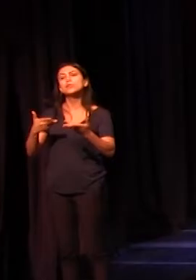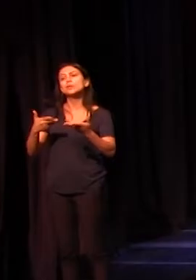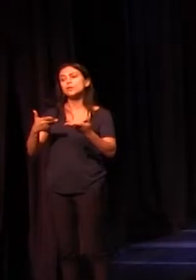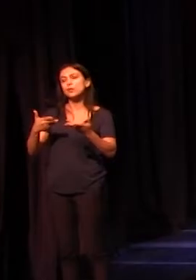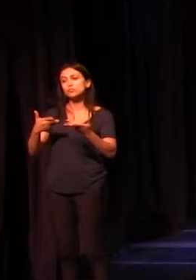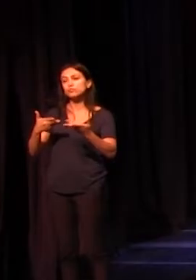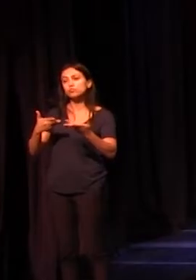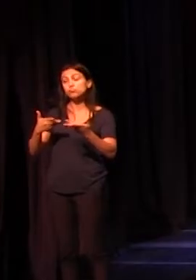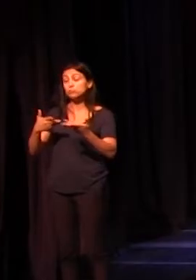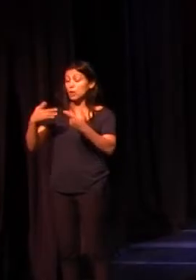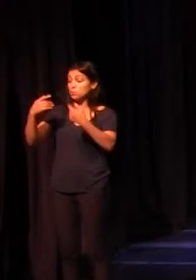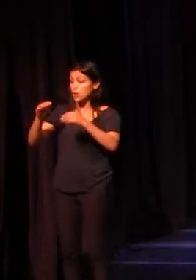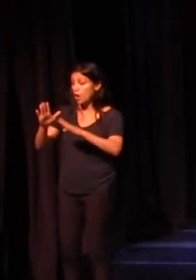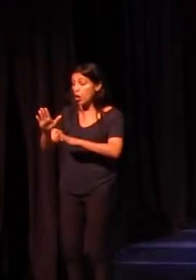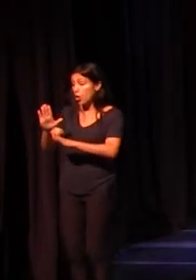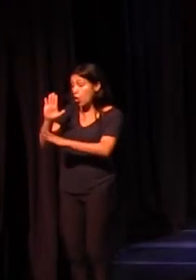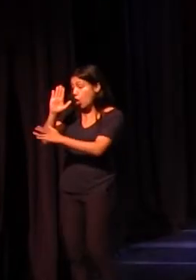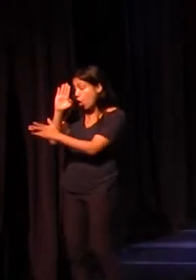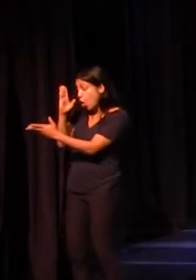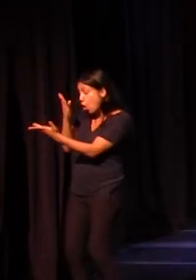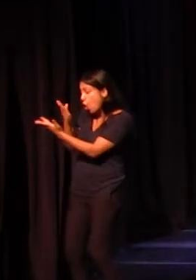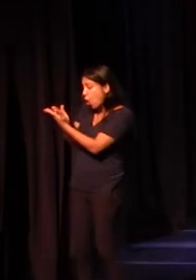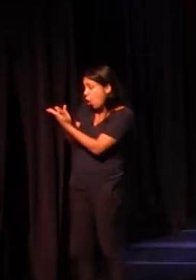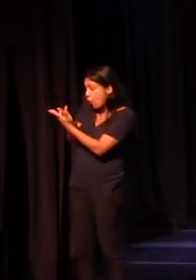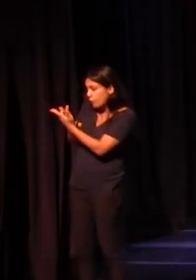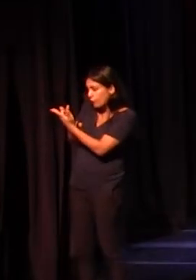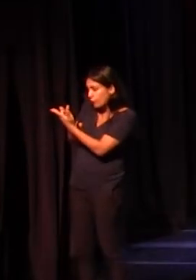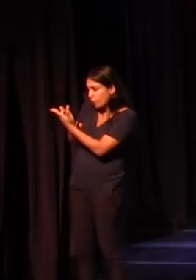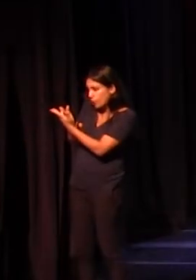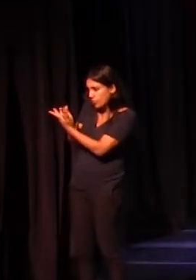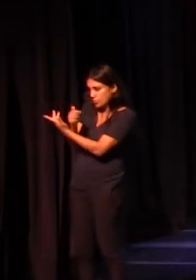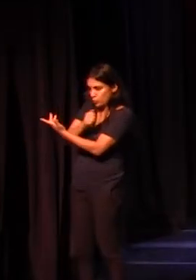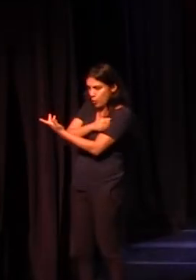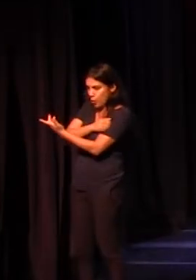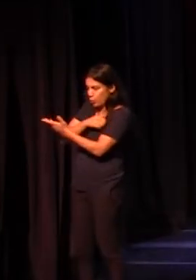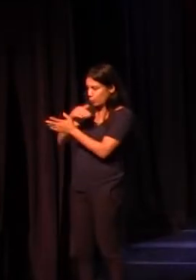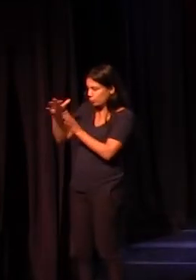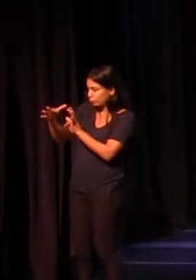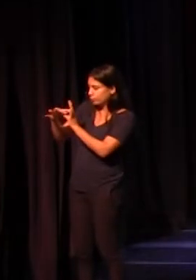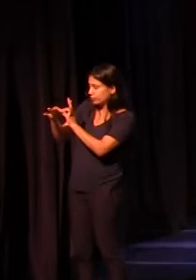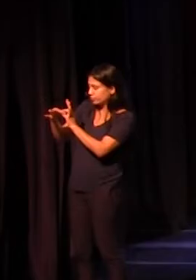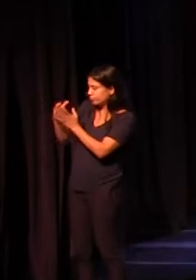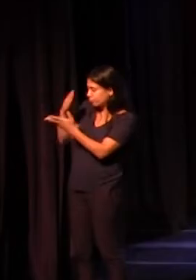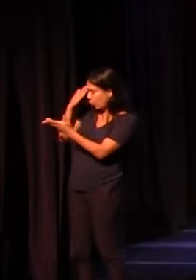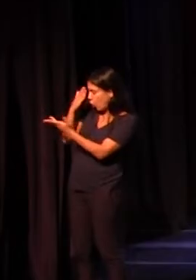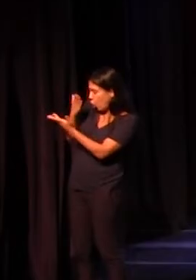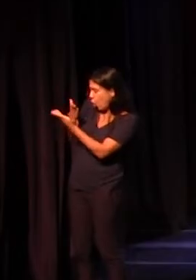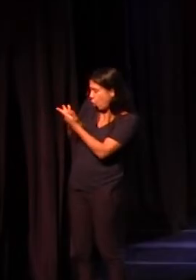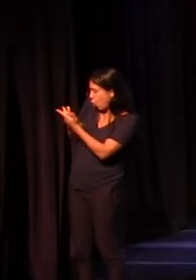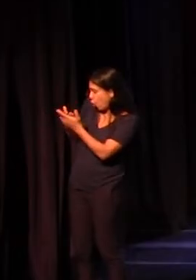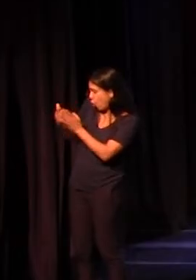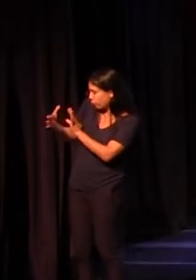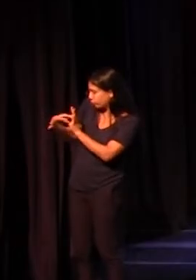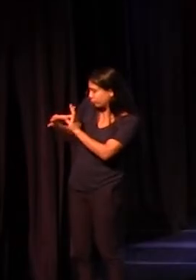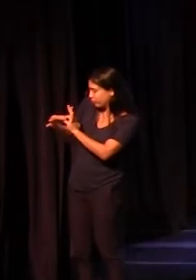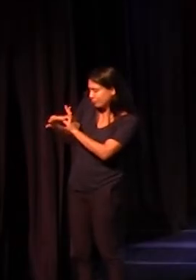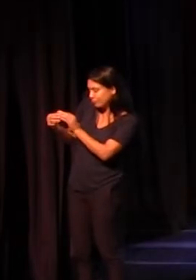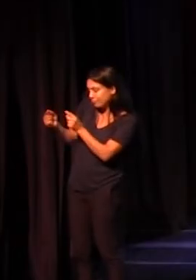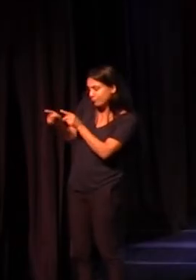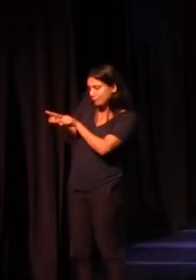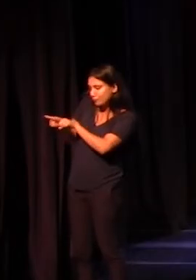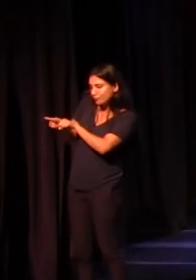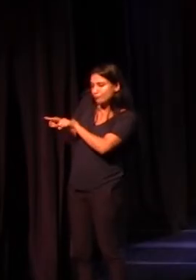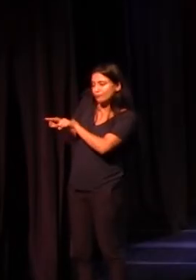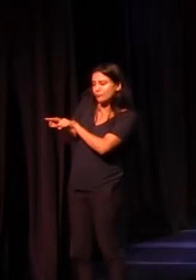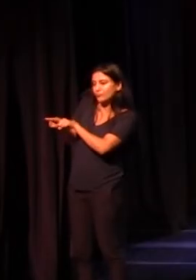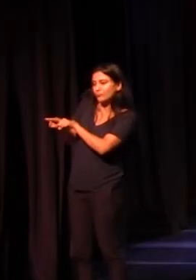de confiança com os alunos é importantíssimo para a aprendizagem dos alunos. Né? Quando eu estabeleço isso, essa relação de confiança, a gente